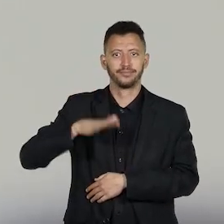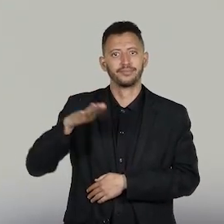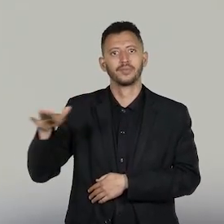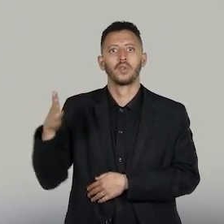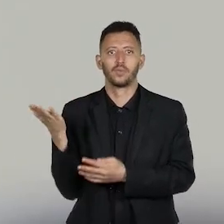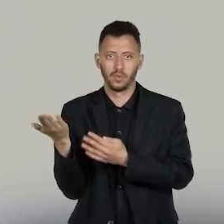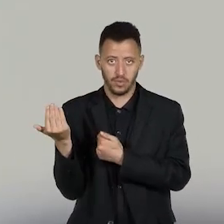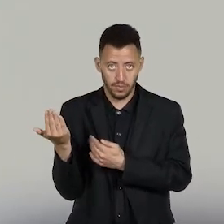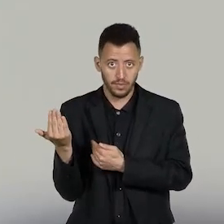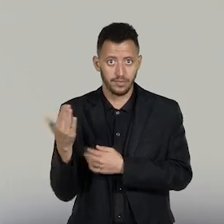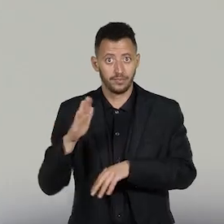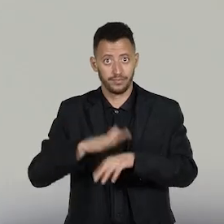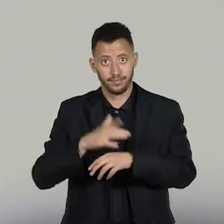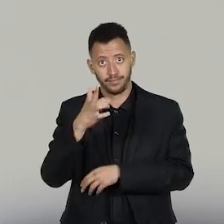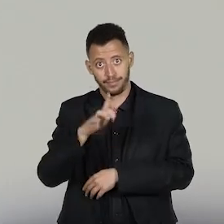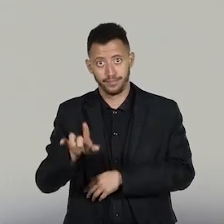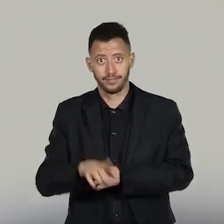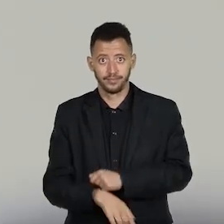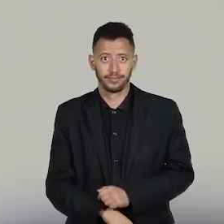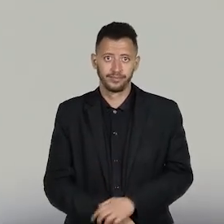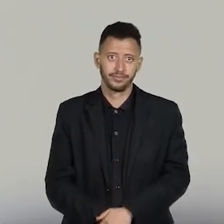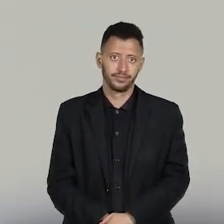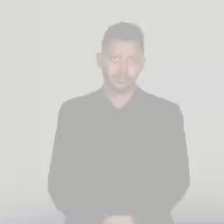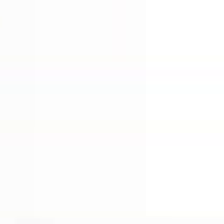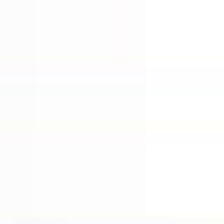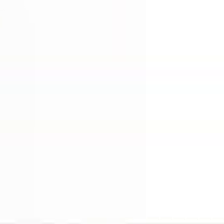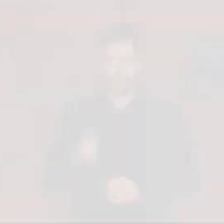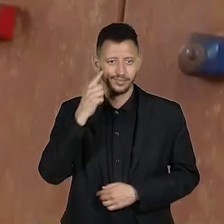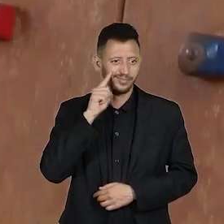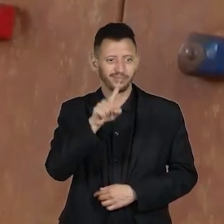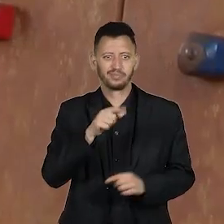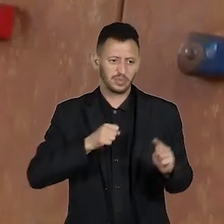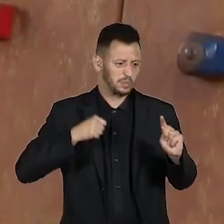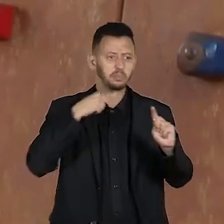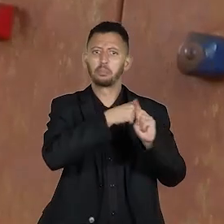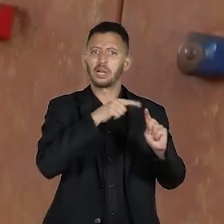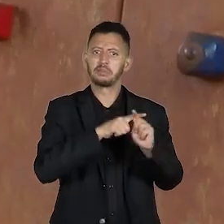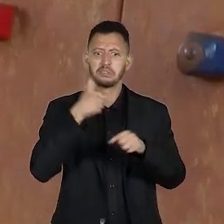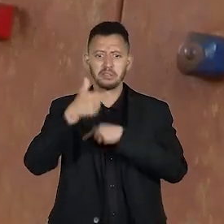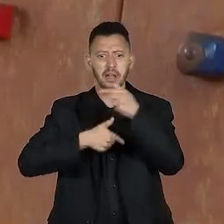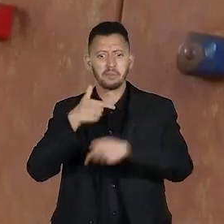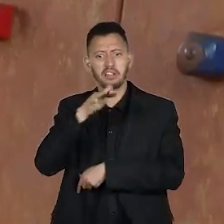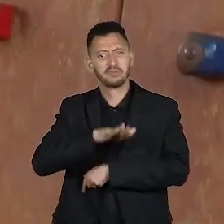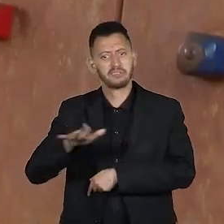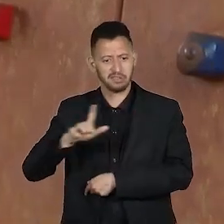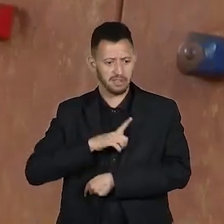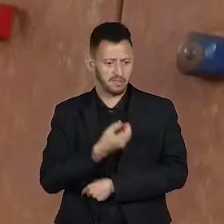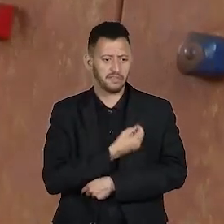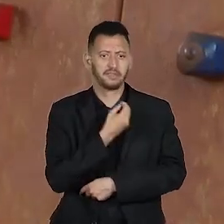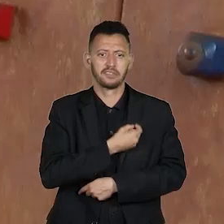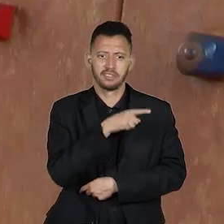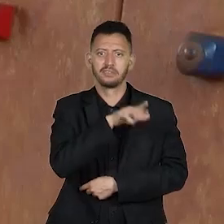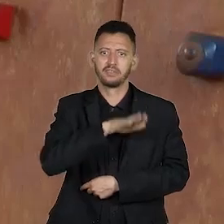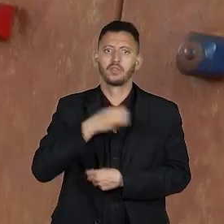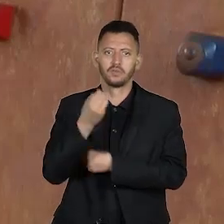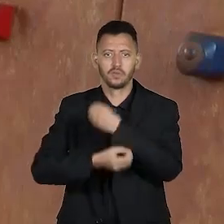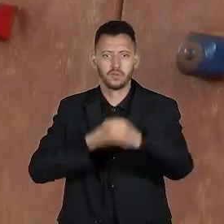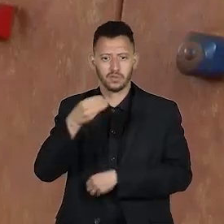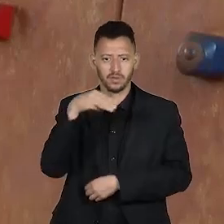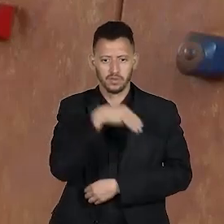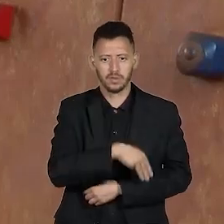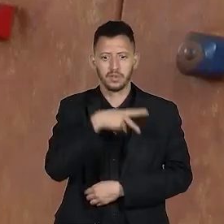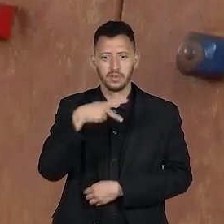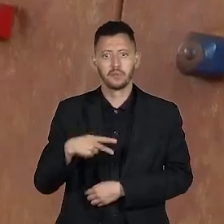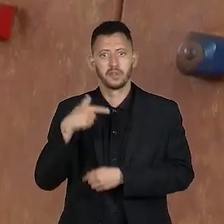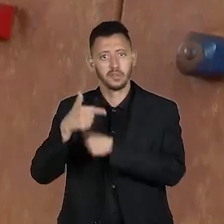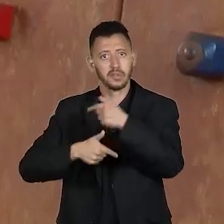direitos fundamentais da criança e do adolescente. E mais. A seguir, você vai ver os impactos que o trabalho infantil tem na vida das